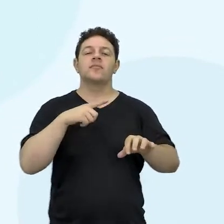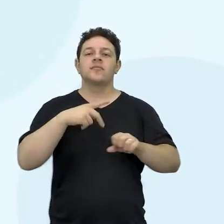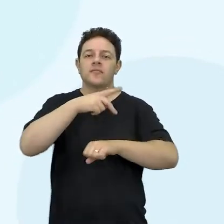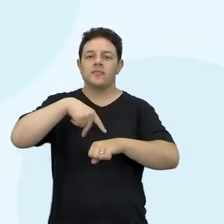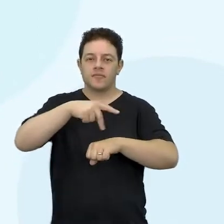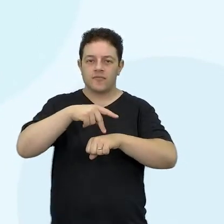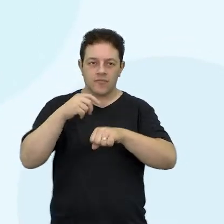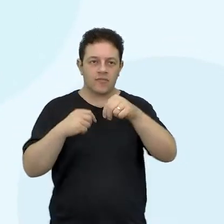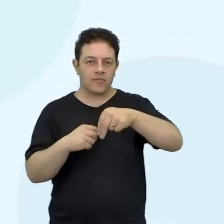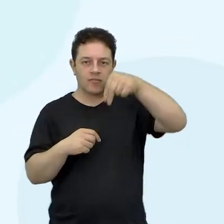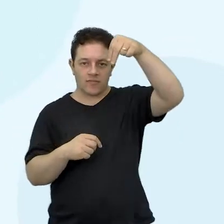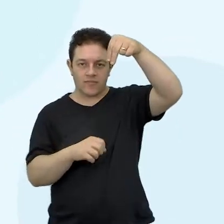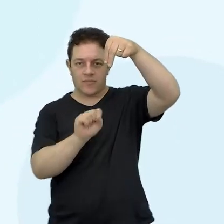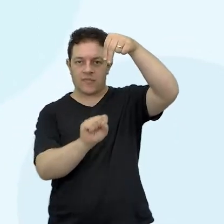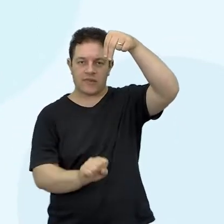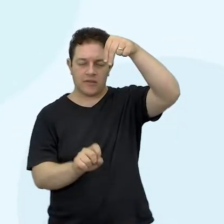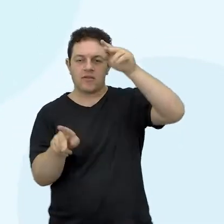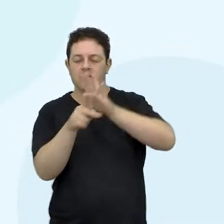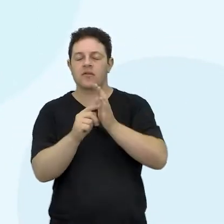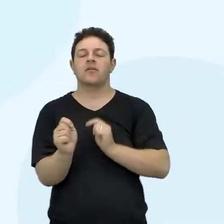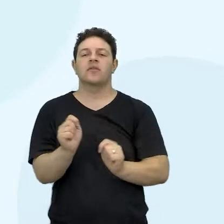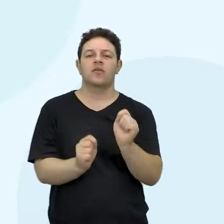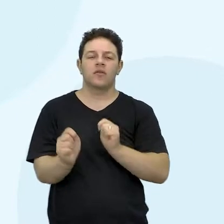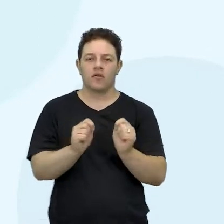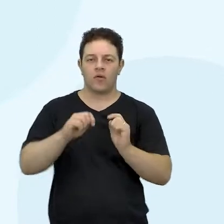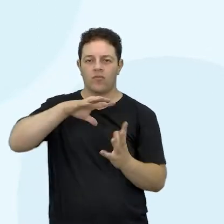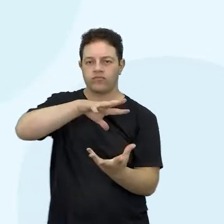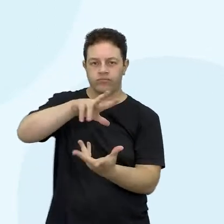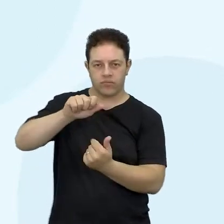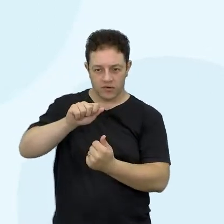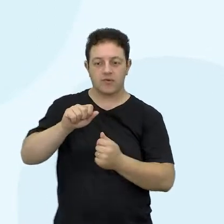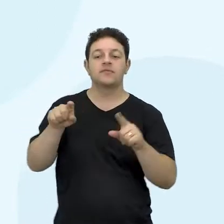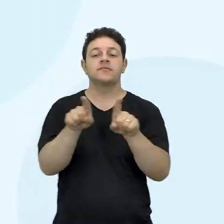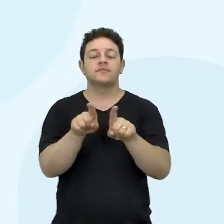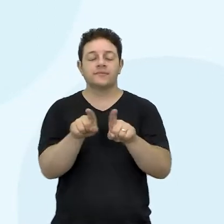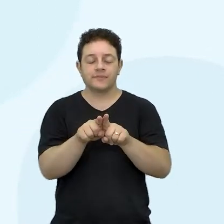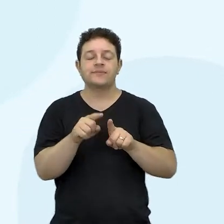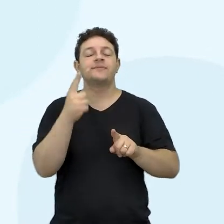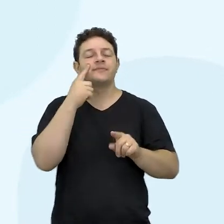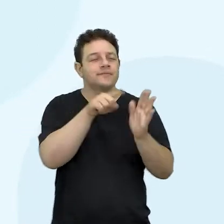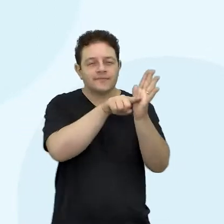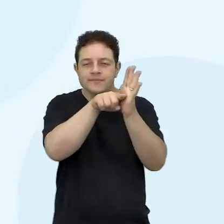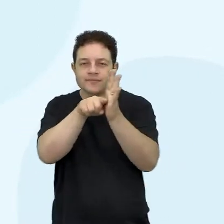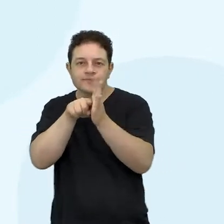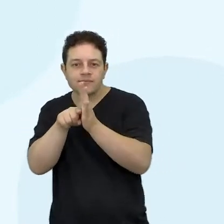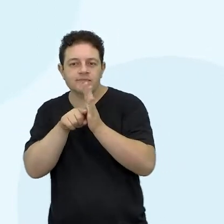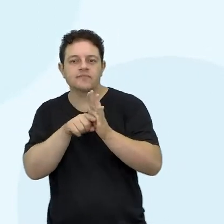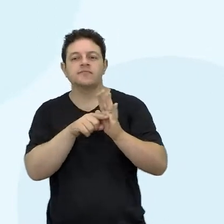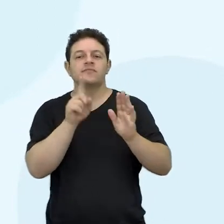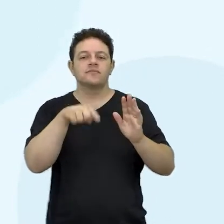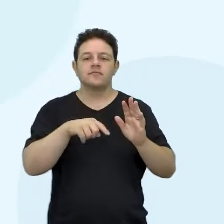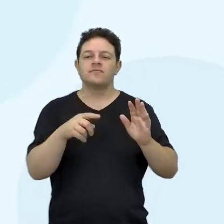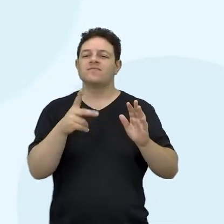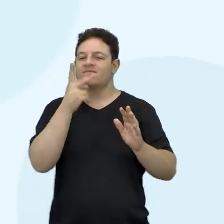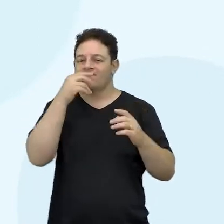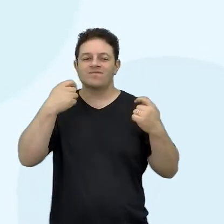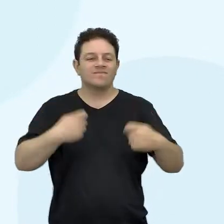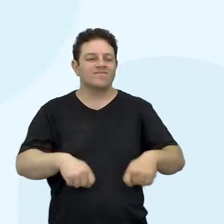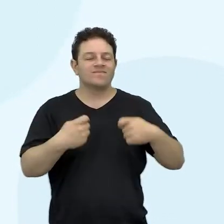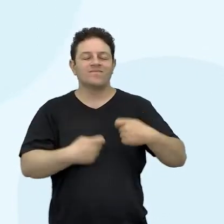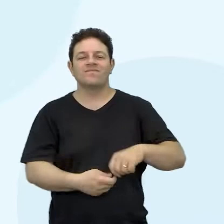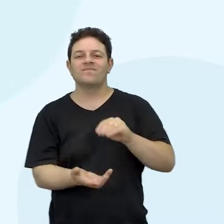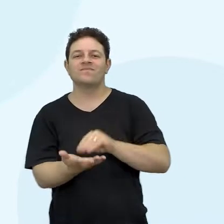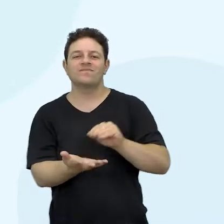Sul na economia global. Além disso, iniciamos a análise do fenômeno da precarização do trabalho